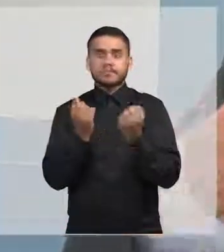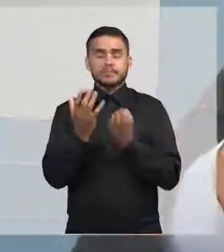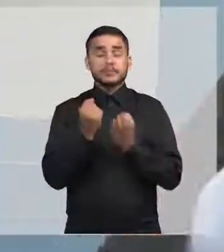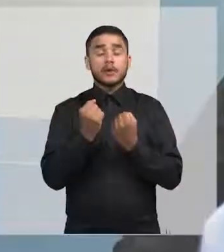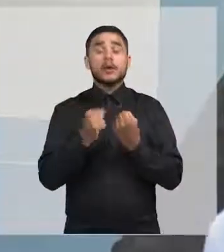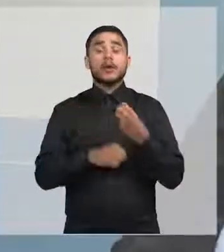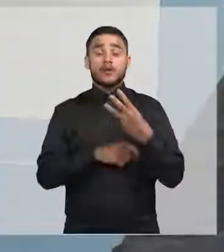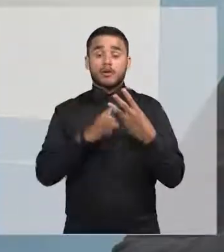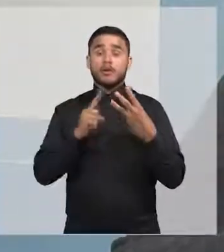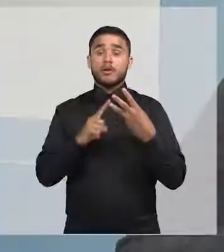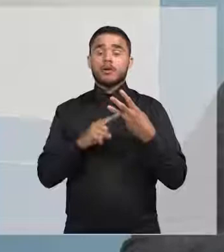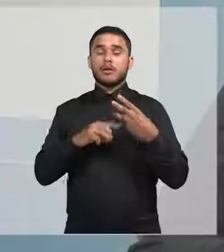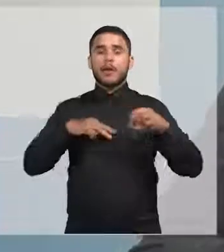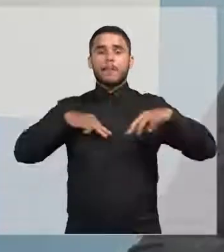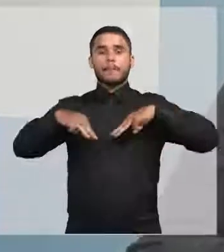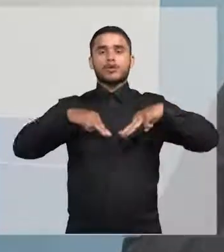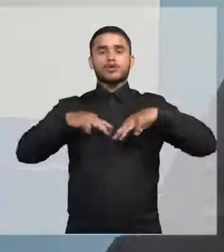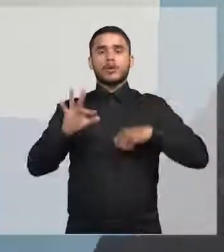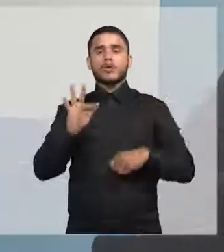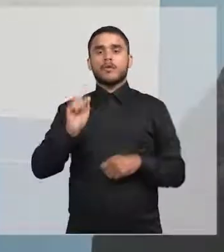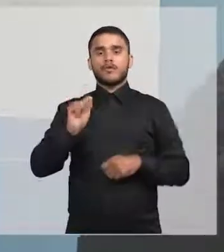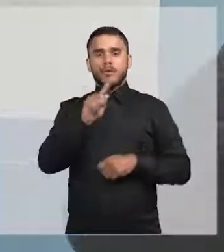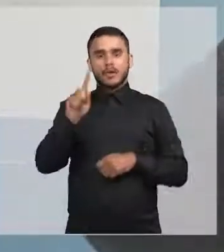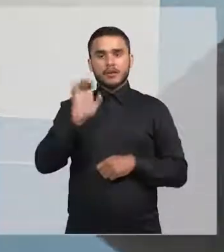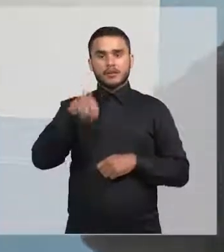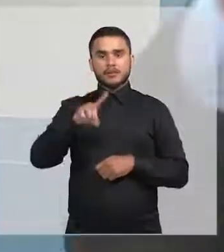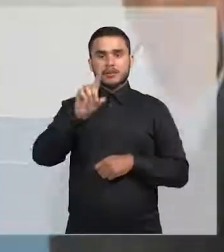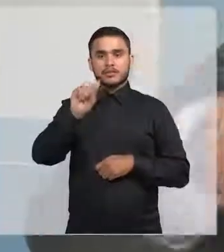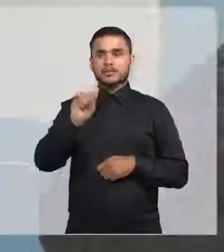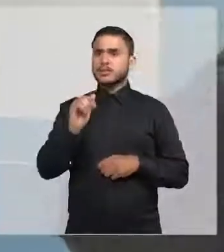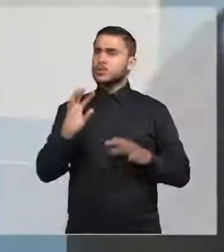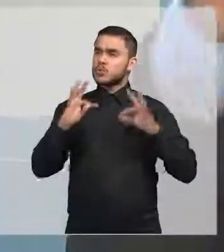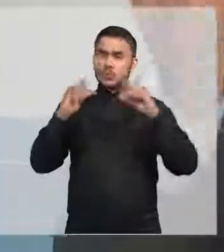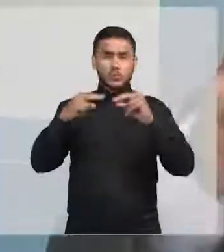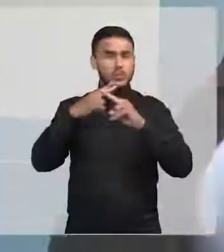E ele botou na mão o Ministério da Fazenda, que aí envolve tudo que é Caixa